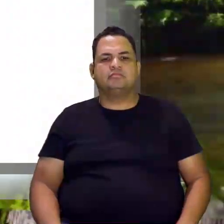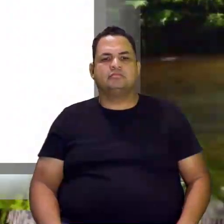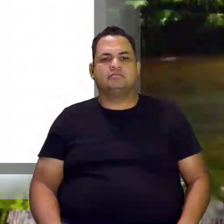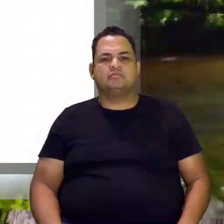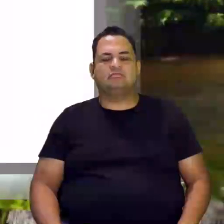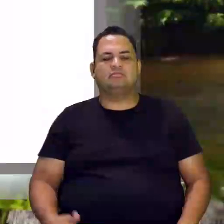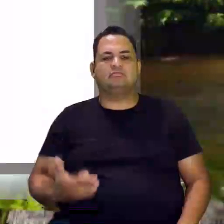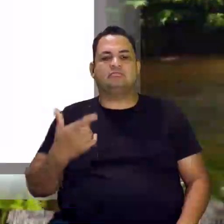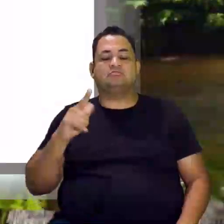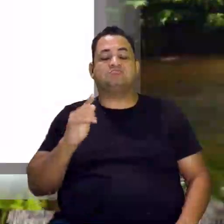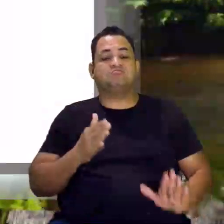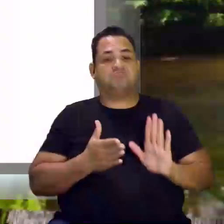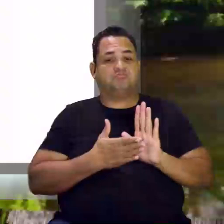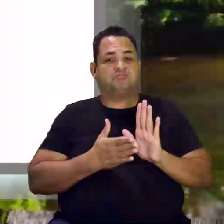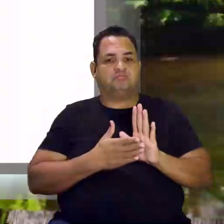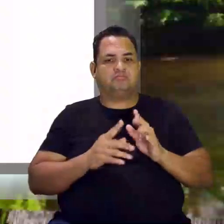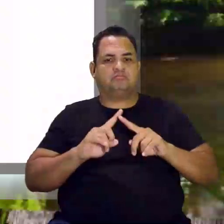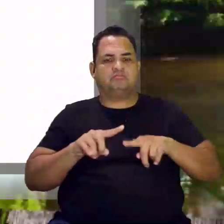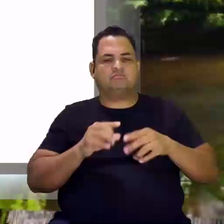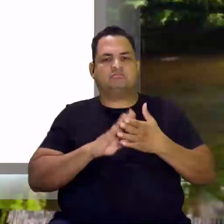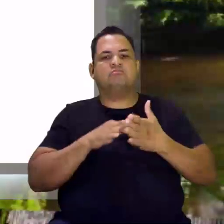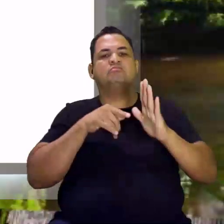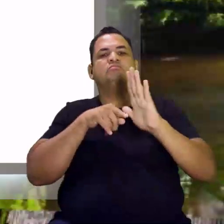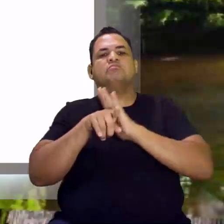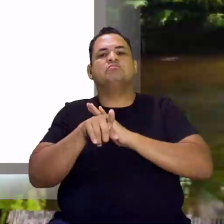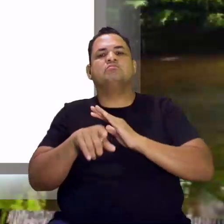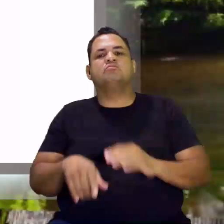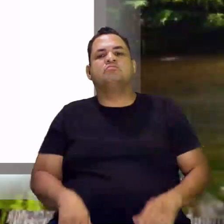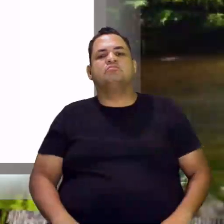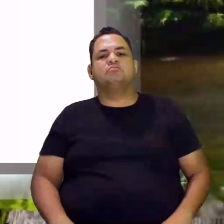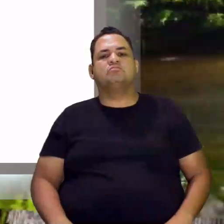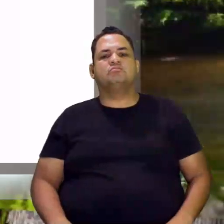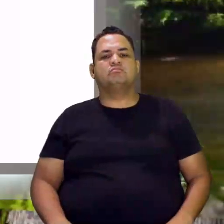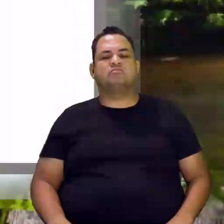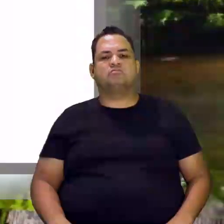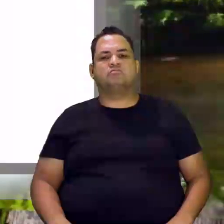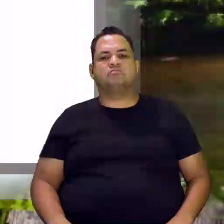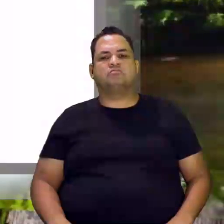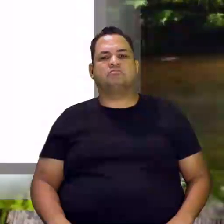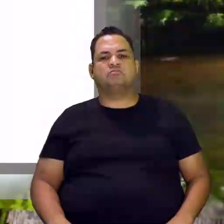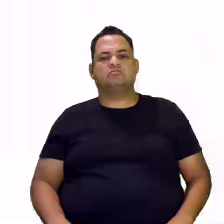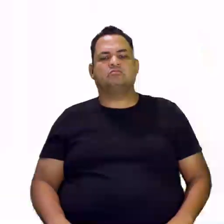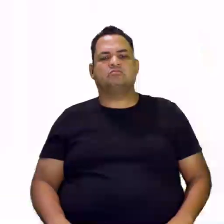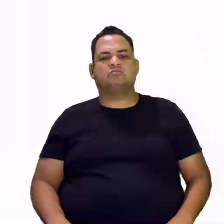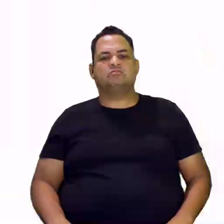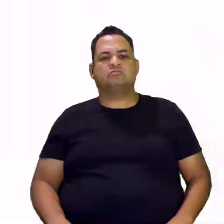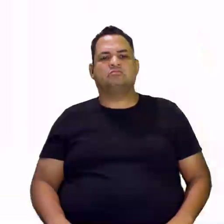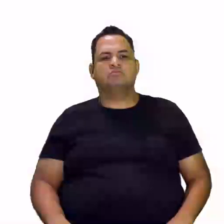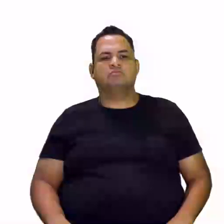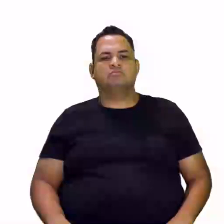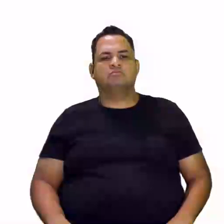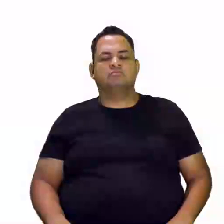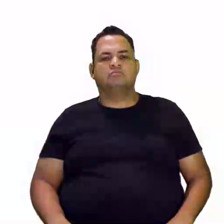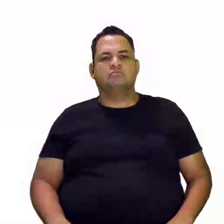é uma outra evidência. Mas na questão a gente colocou aqui, agora pode me tirar...